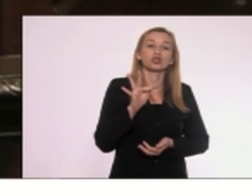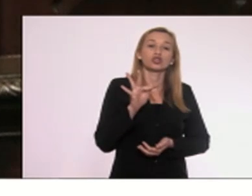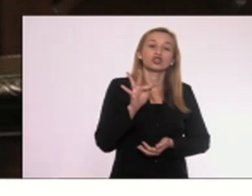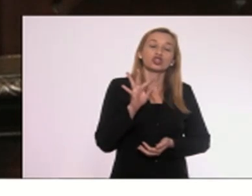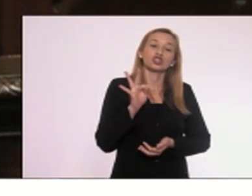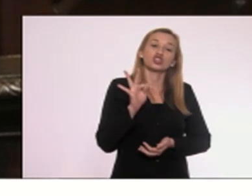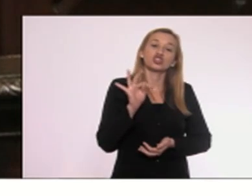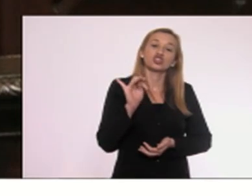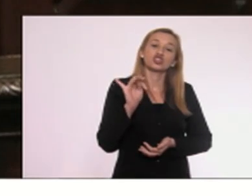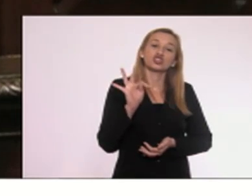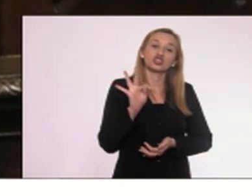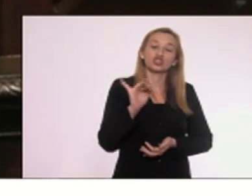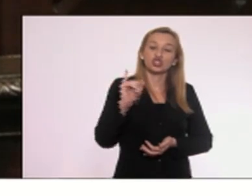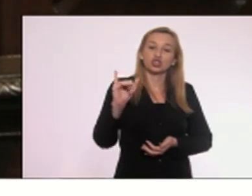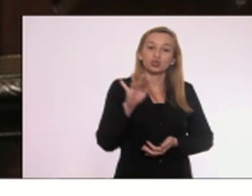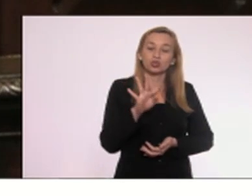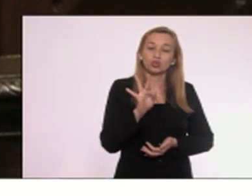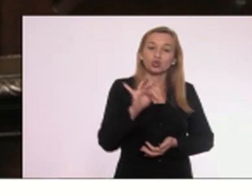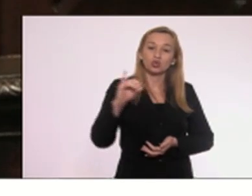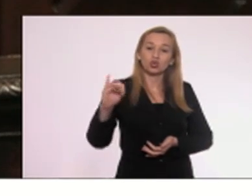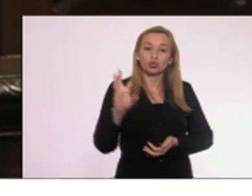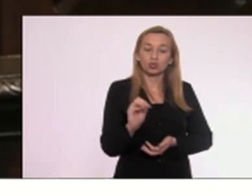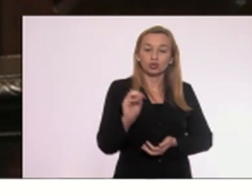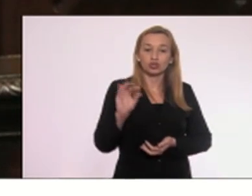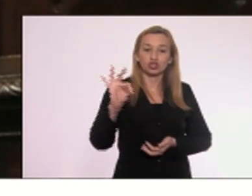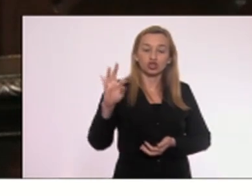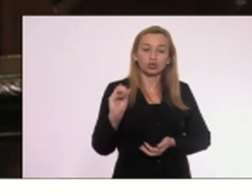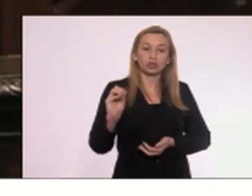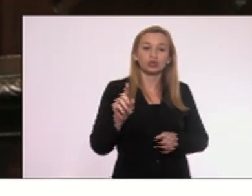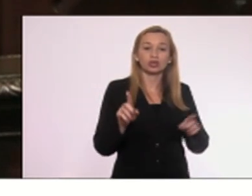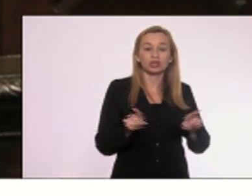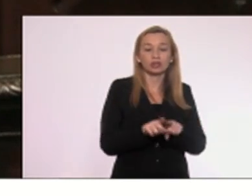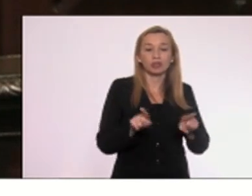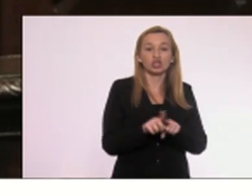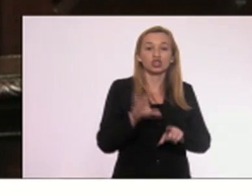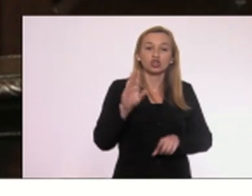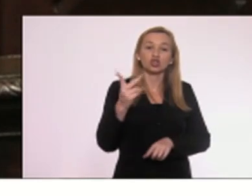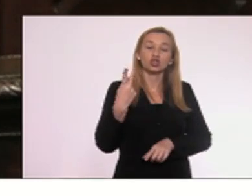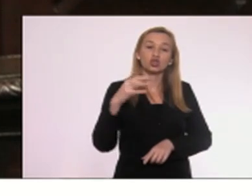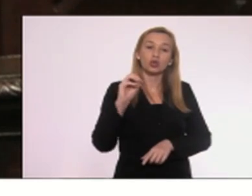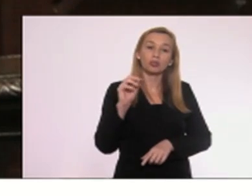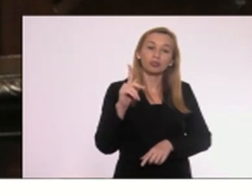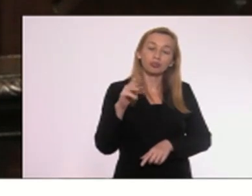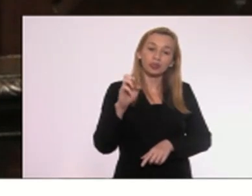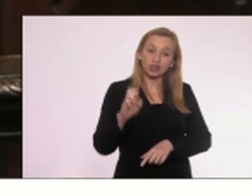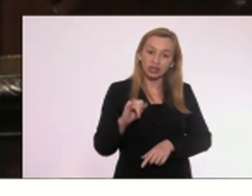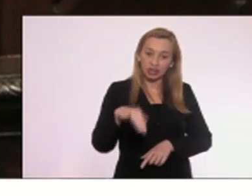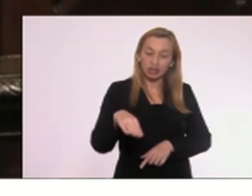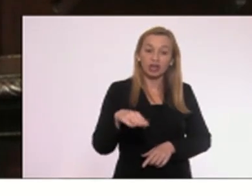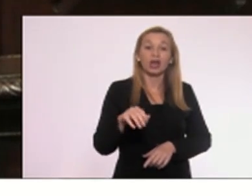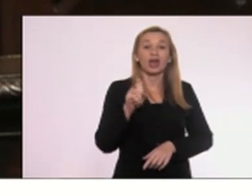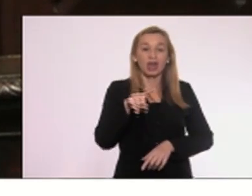tico-tico e o chopin. O chopin é um pássaro